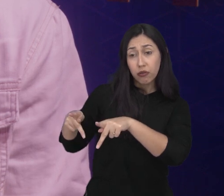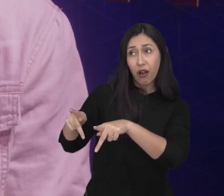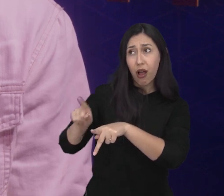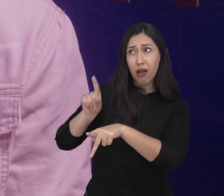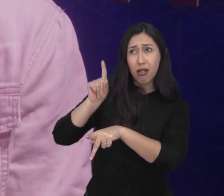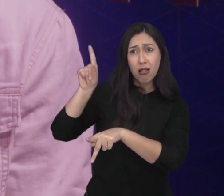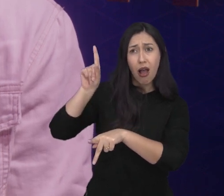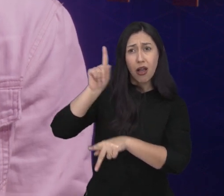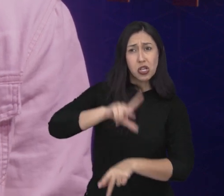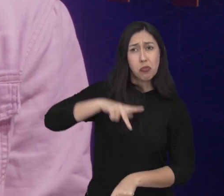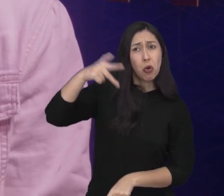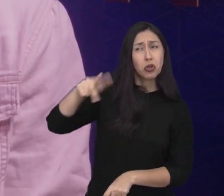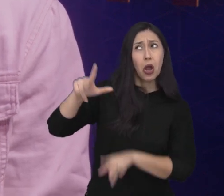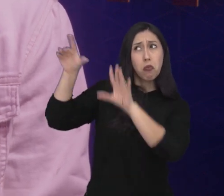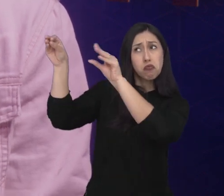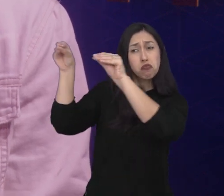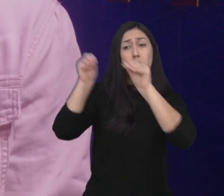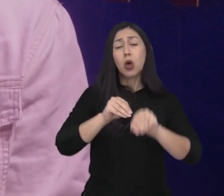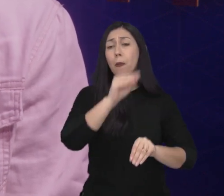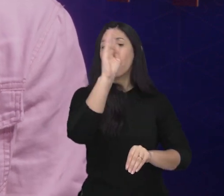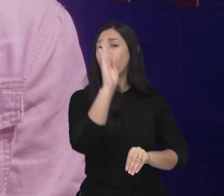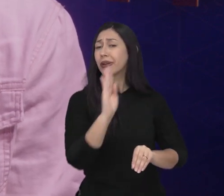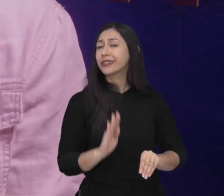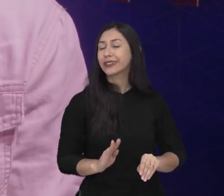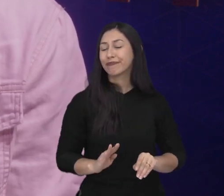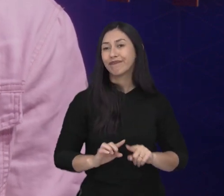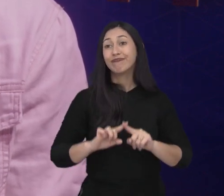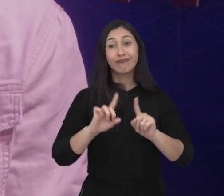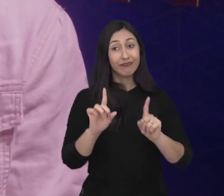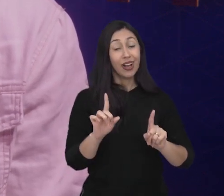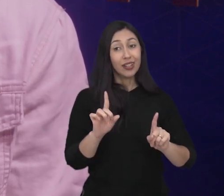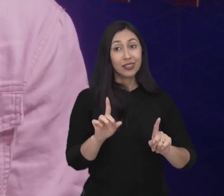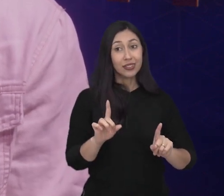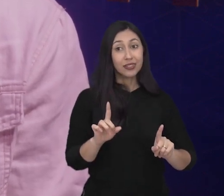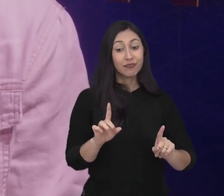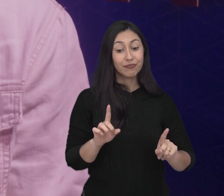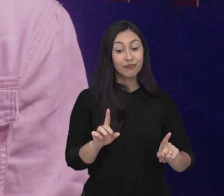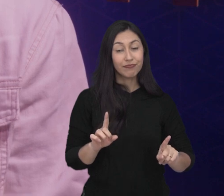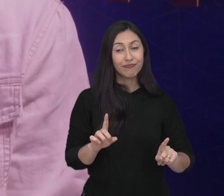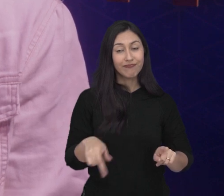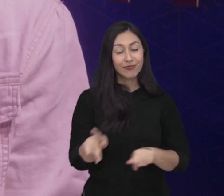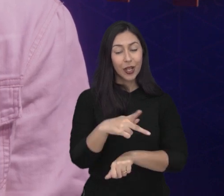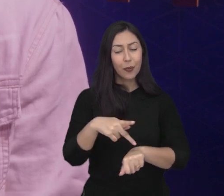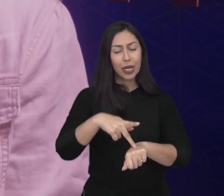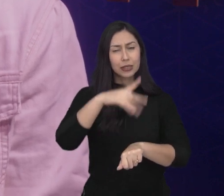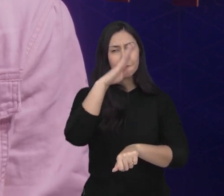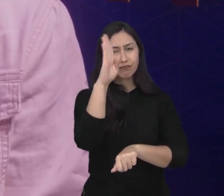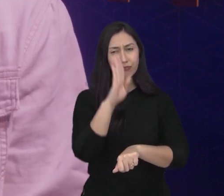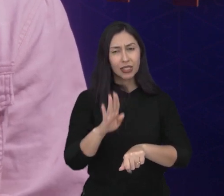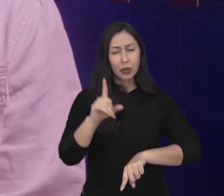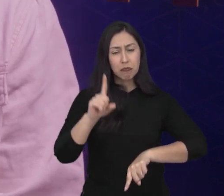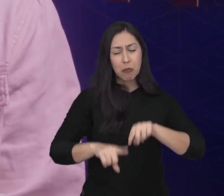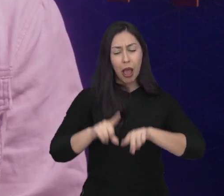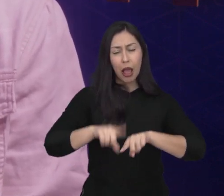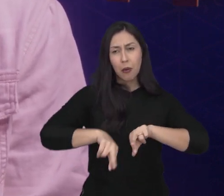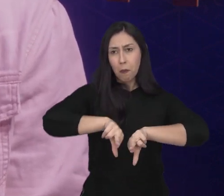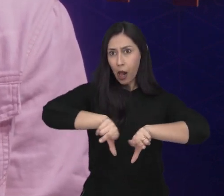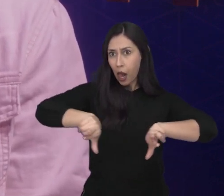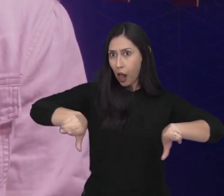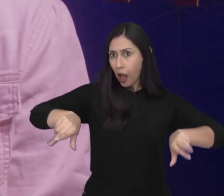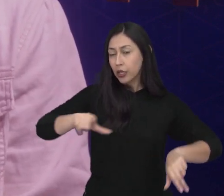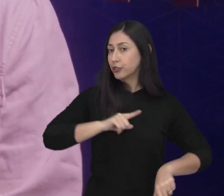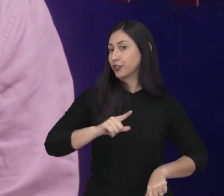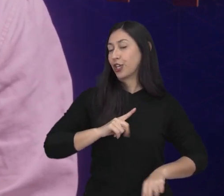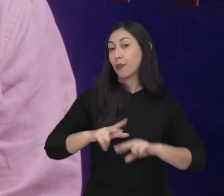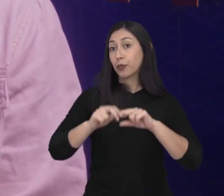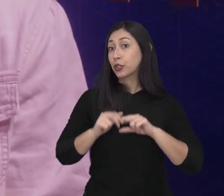nossa história, para cá, mas como o Brasil ele era uma grande fonte de recursos, outros países também